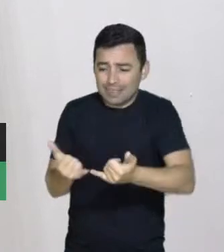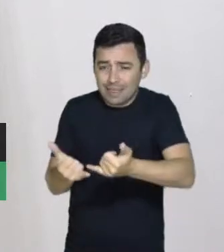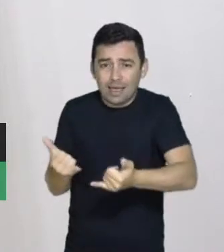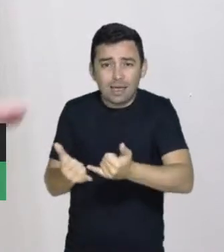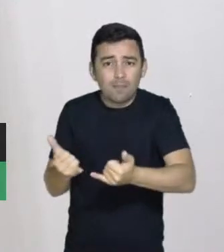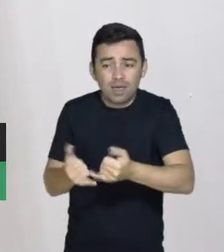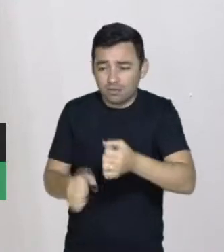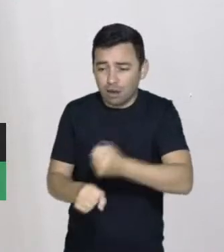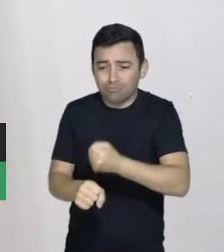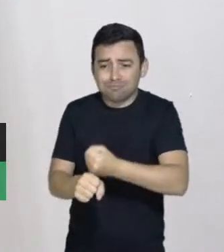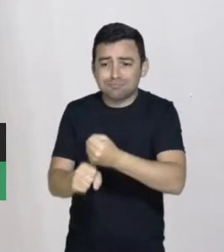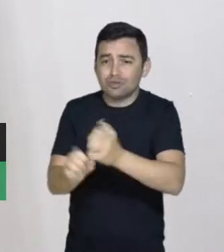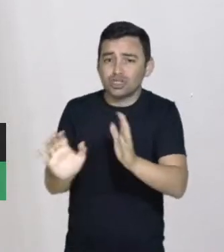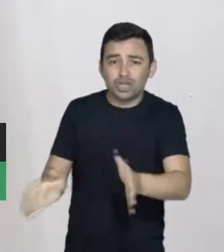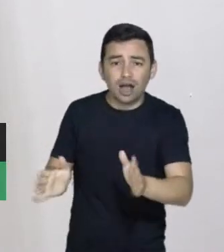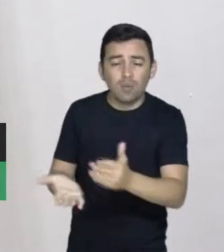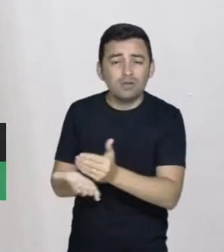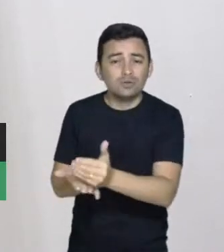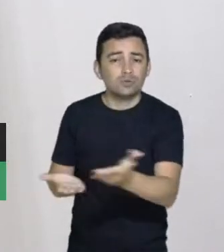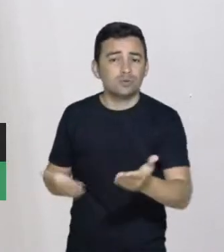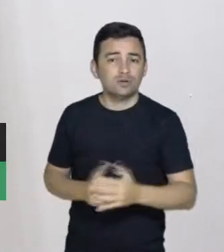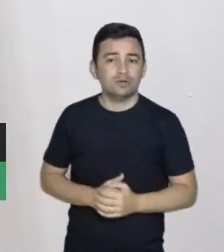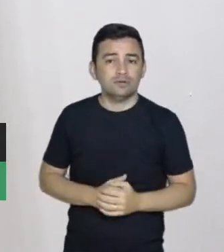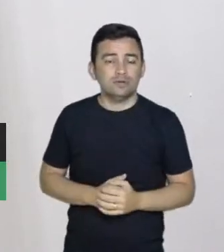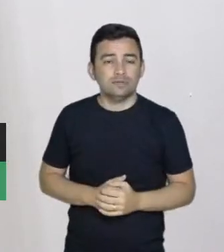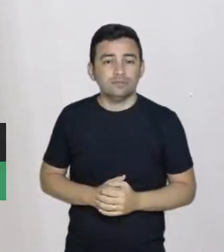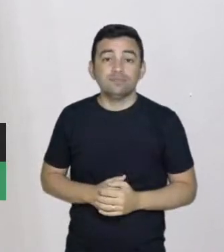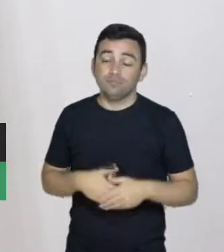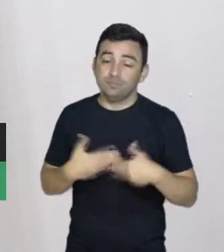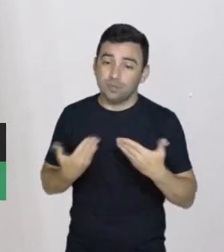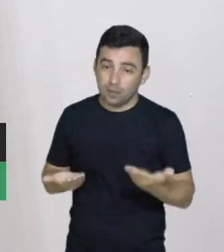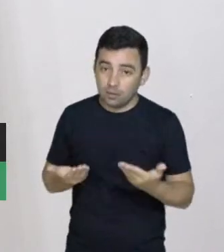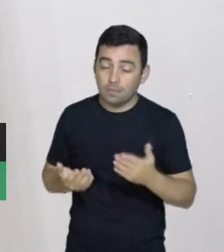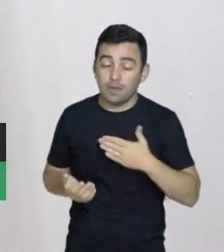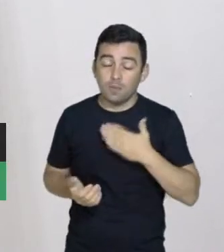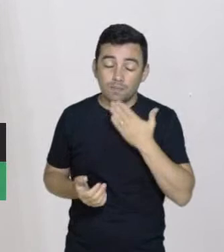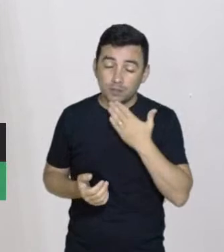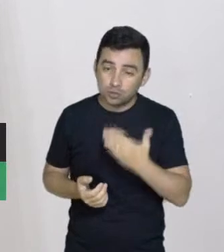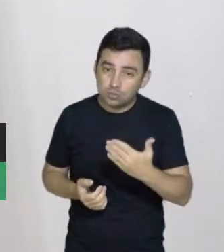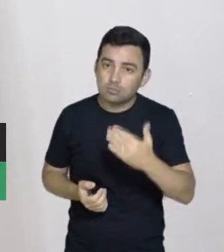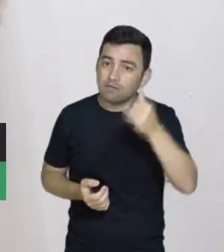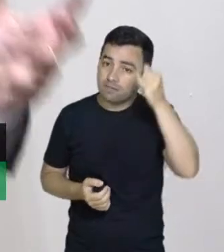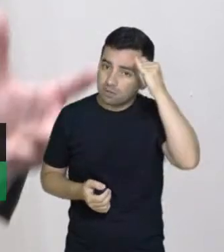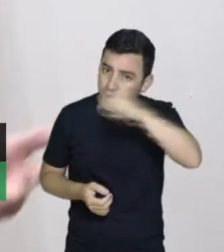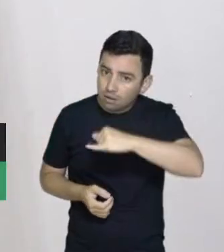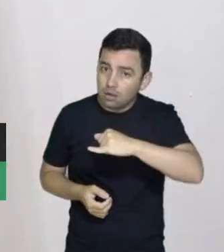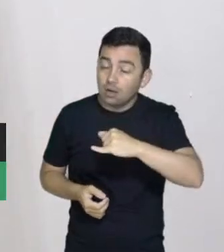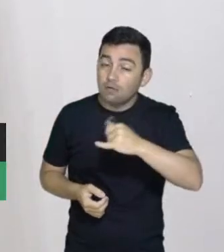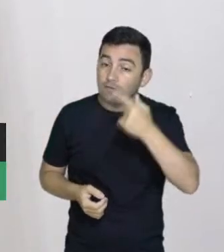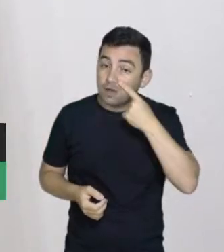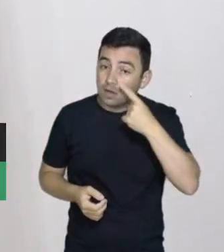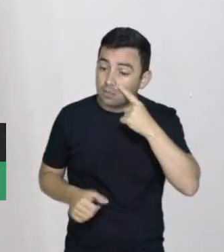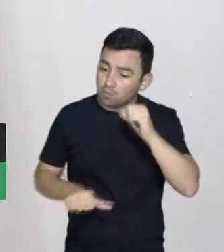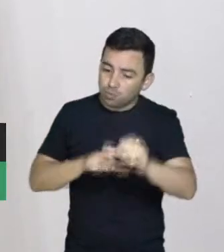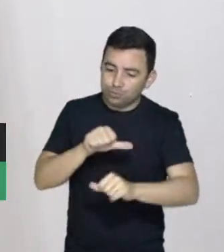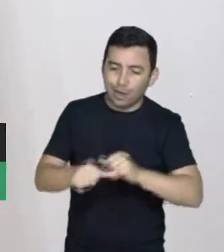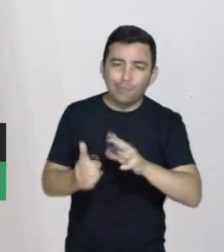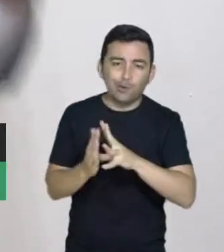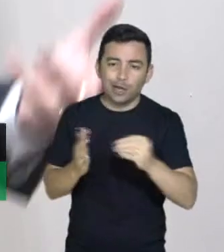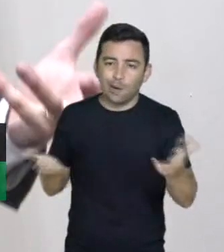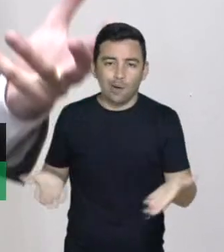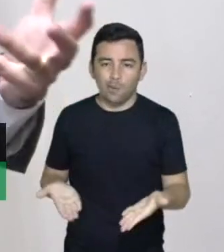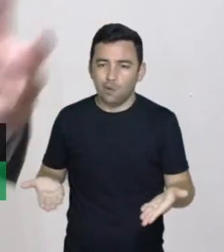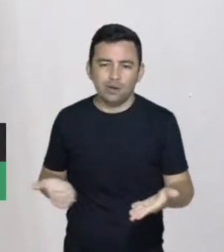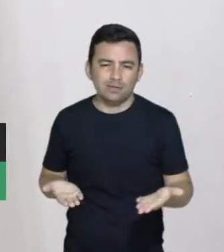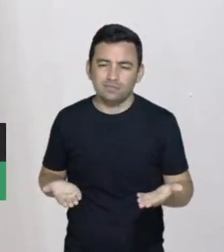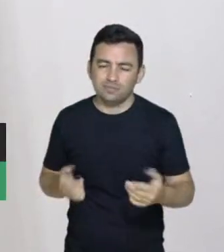caminhando, no meio das obras andando. Então, esse é um apelo preventivo para que essa ideia de conversão de modelo não se dê naquilo